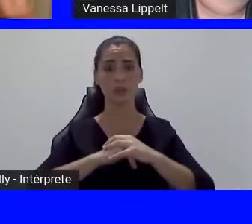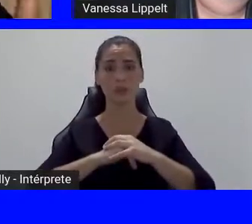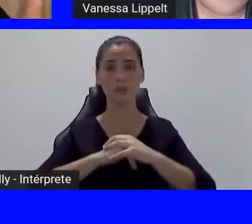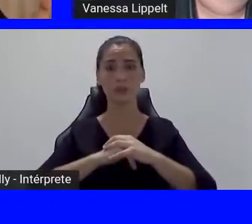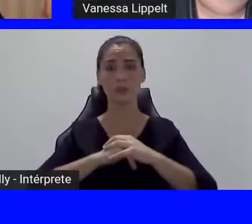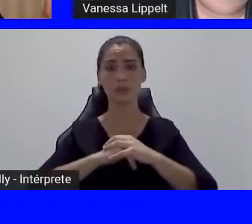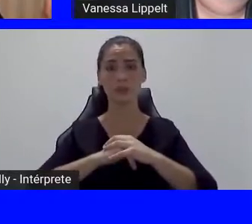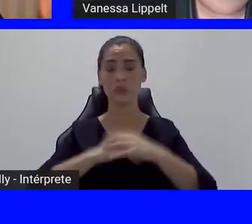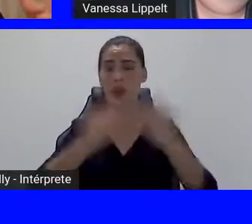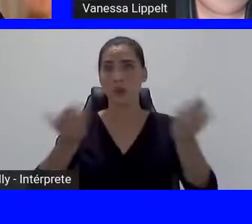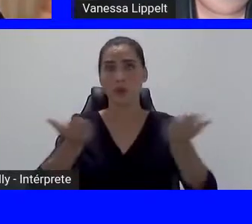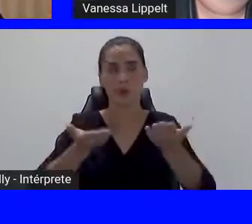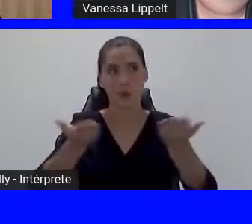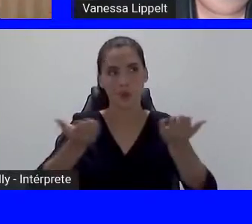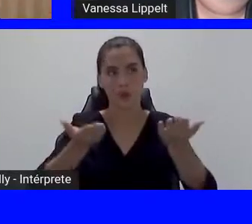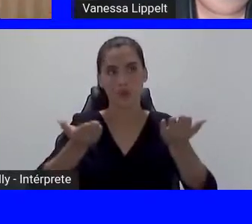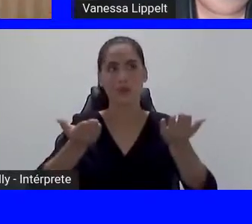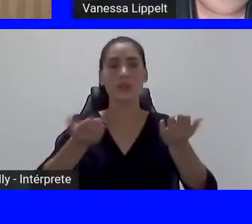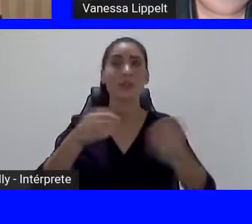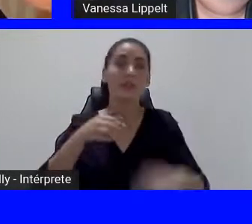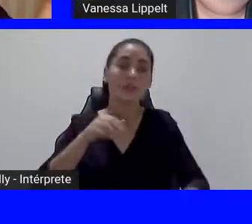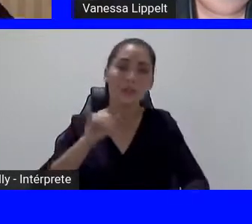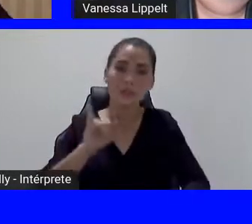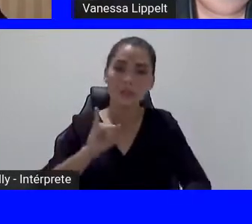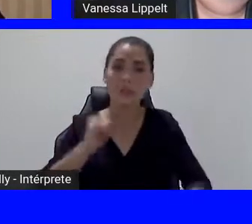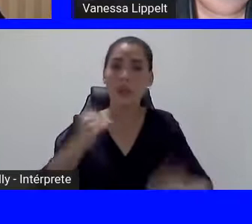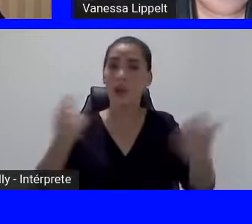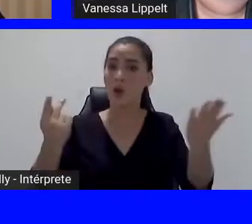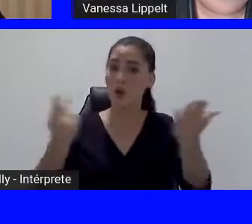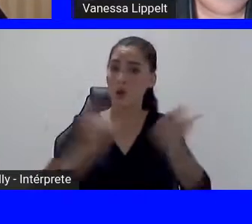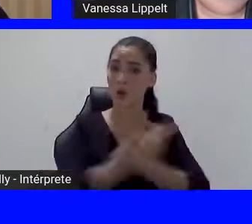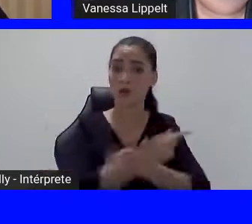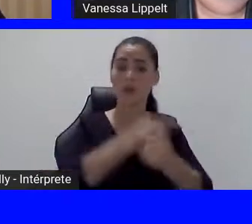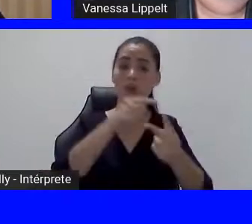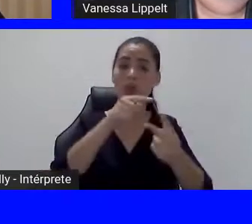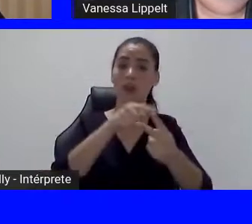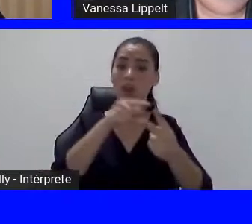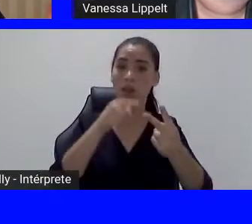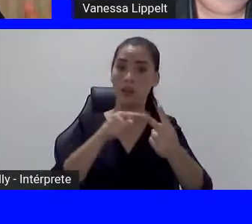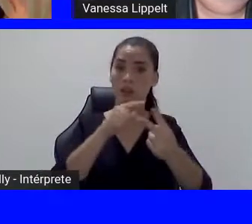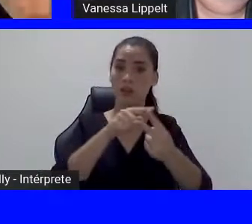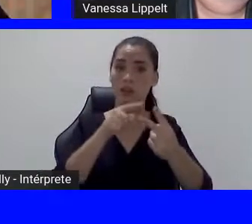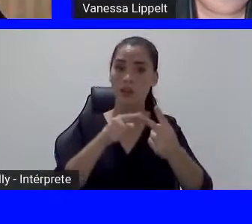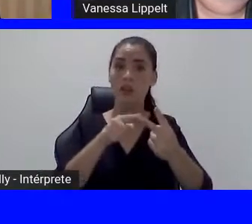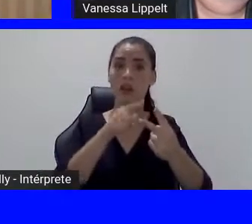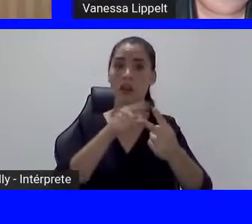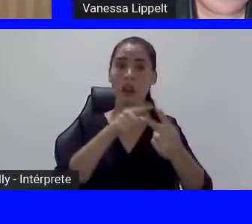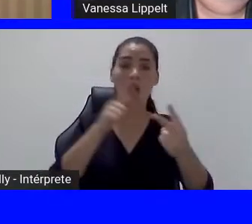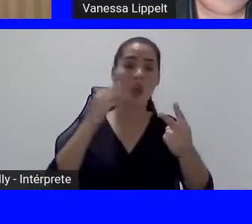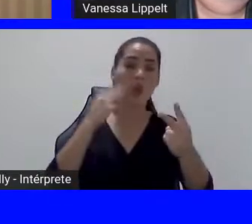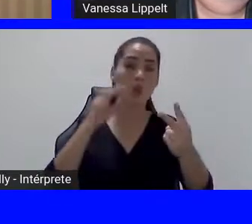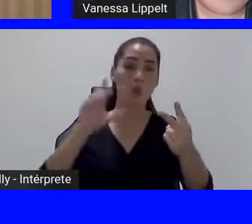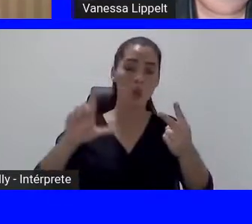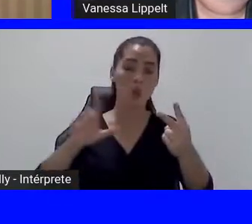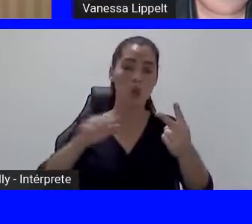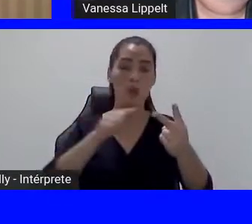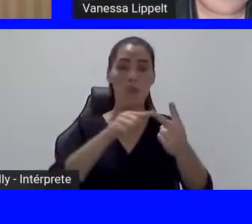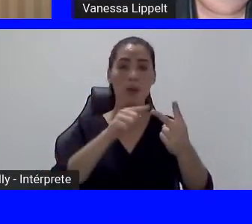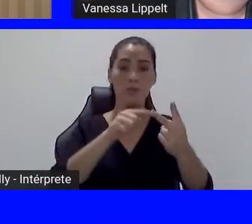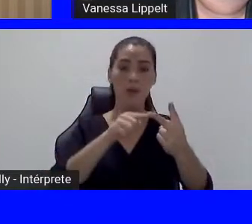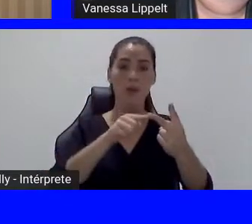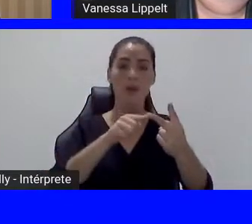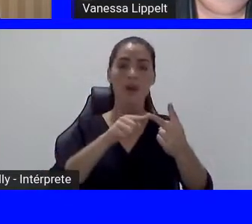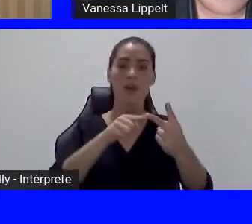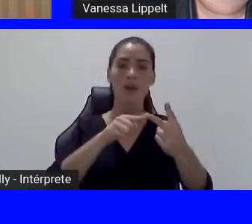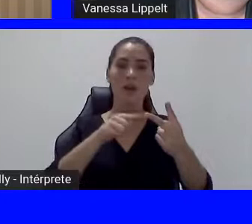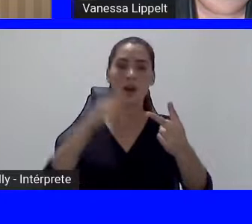Agora, hipoteticamente, se acontecer de termos o ex-presidente ou o atual presidente, essa é uma decisão partidária. Essa é uma